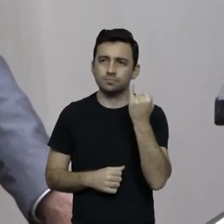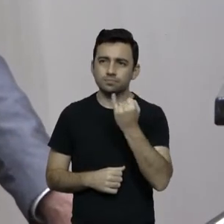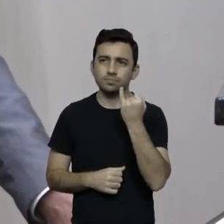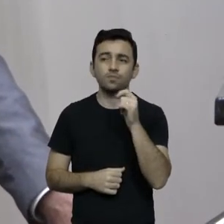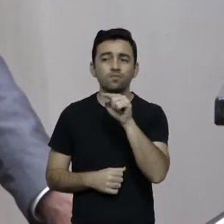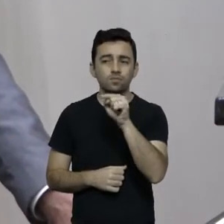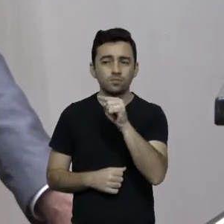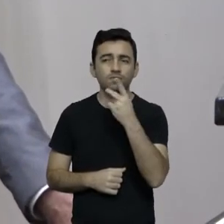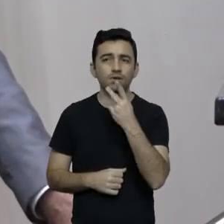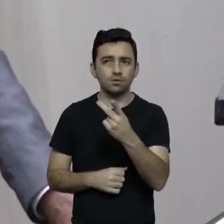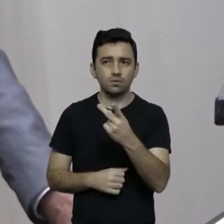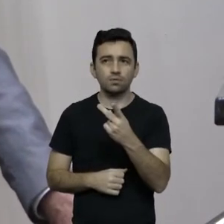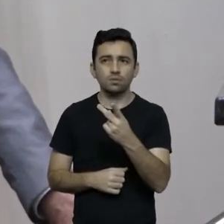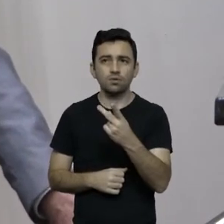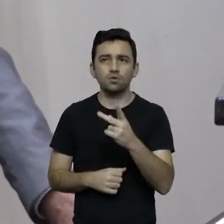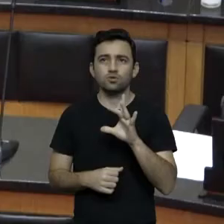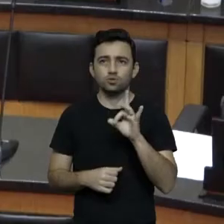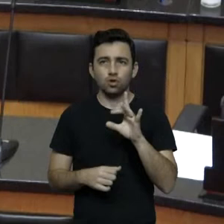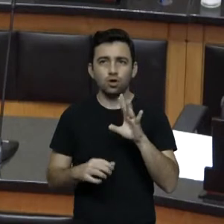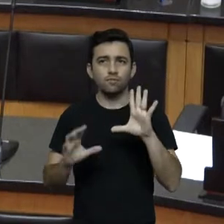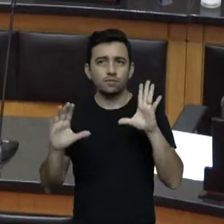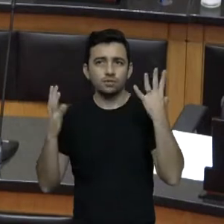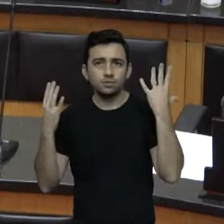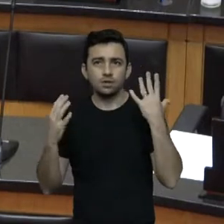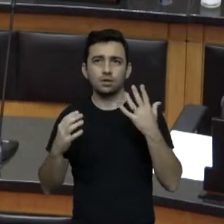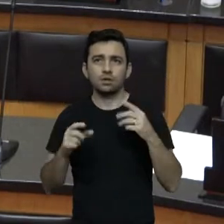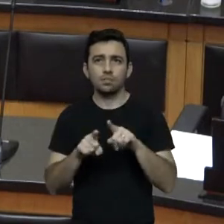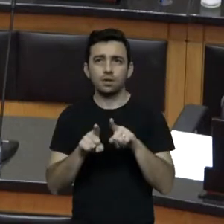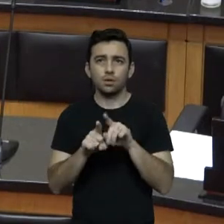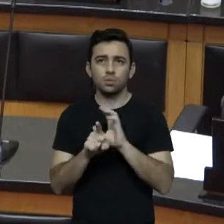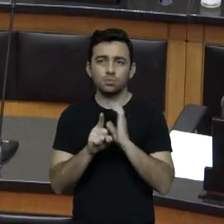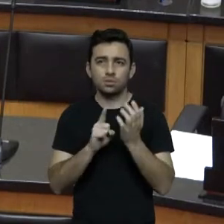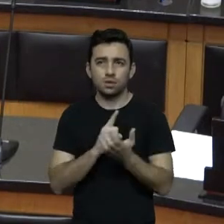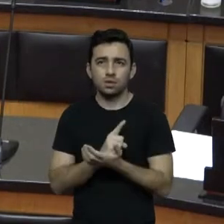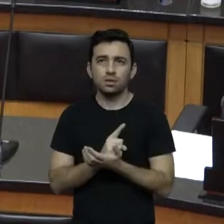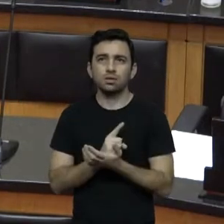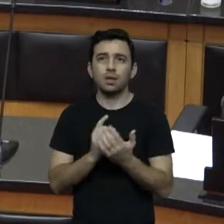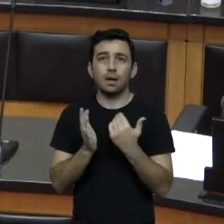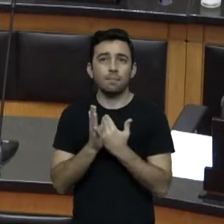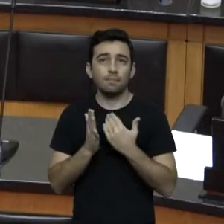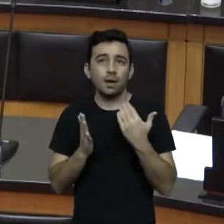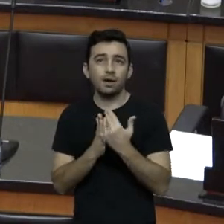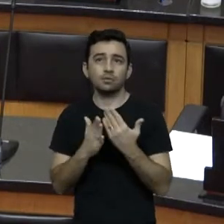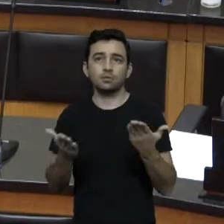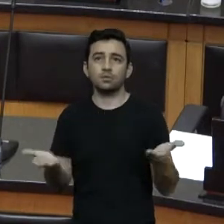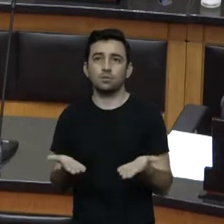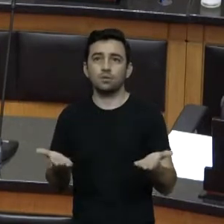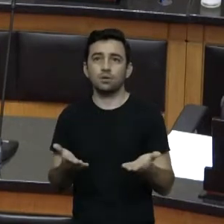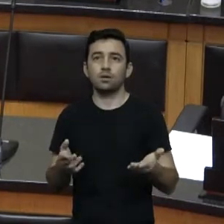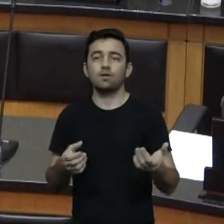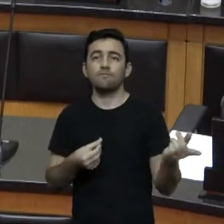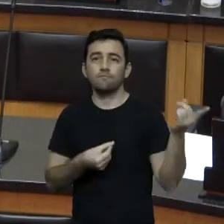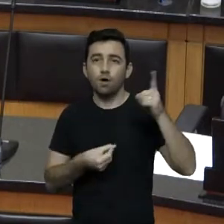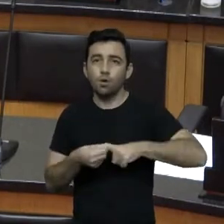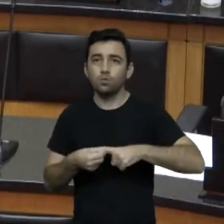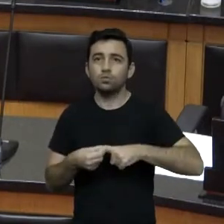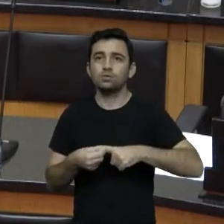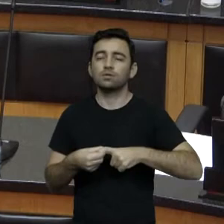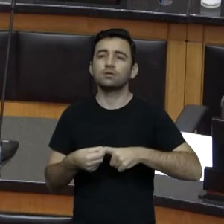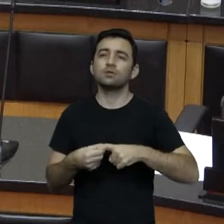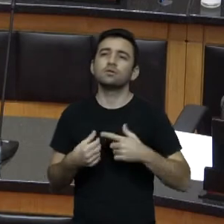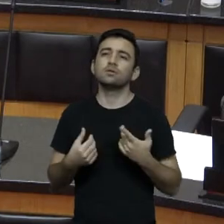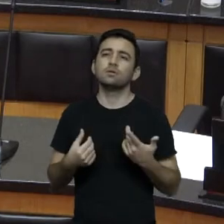colocação não só as festividades das Comunidades tem sido intensificado neste momento do Resgate a origem como RM